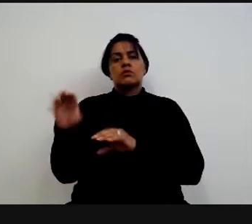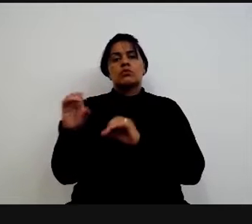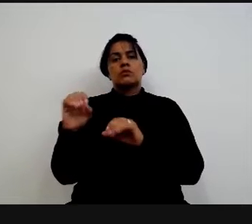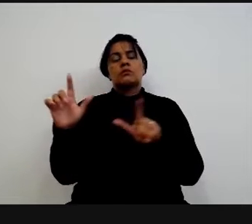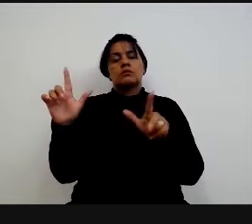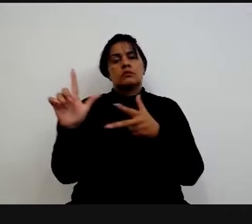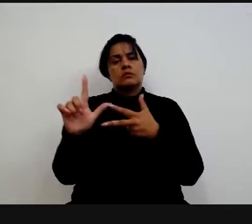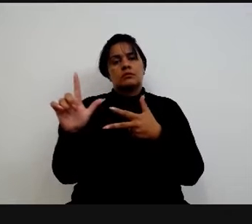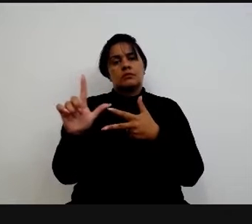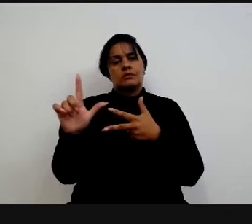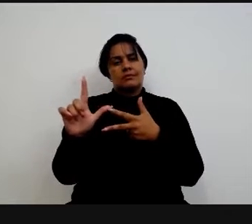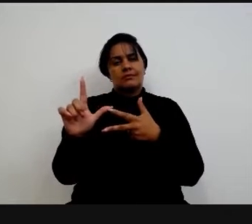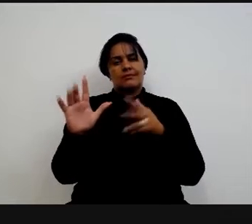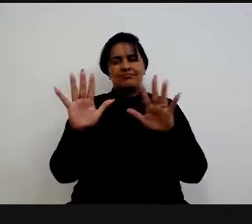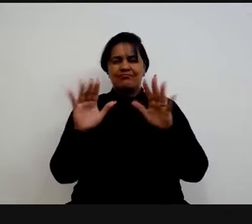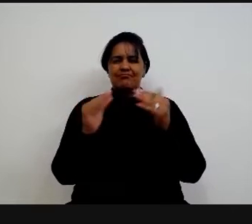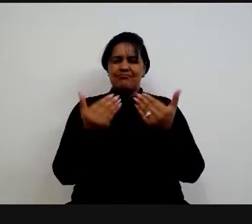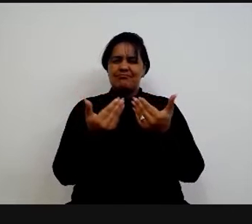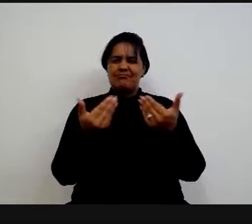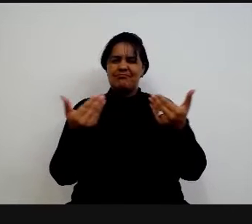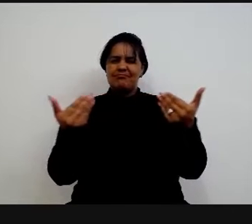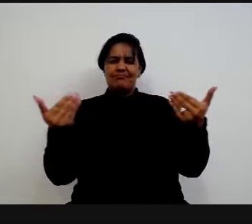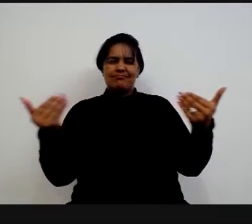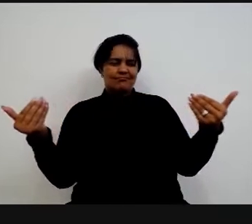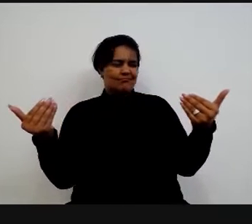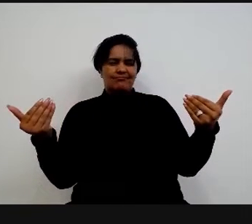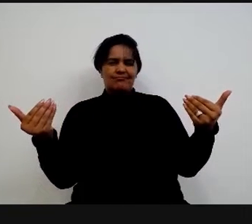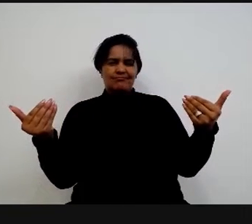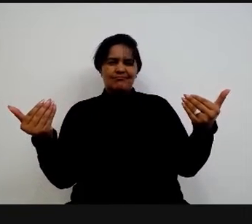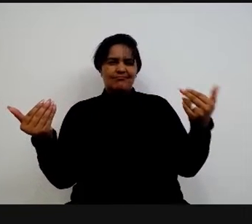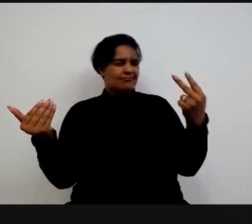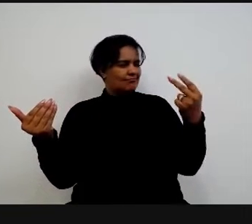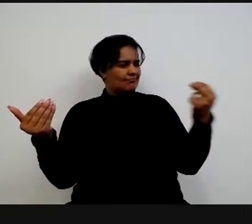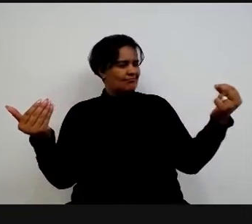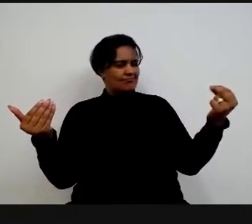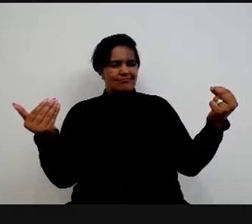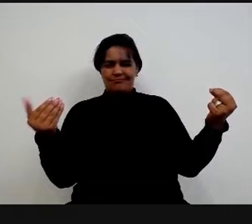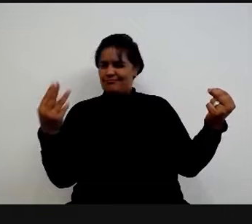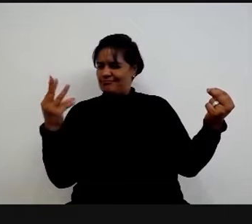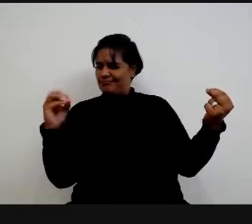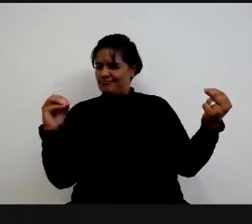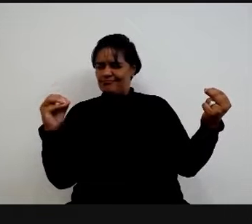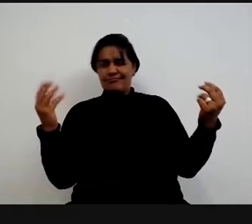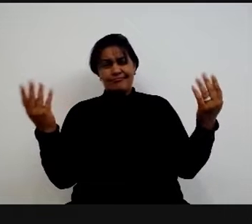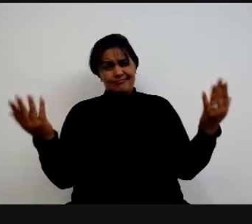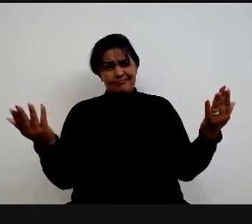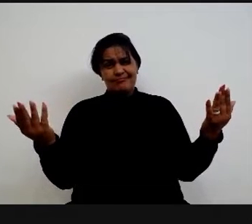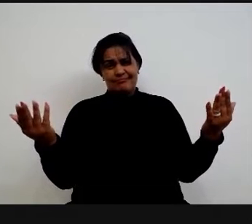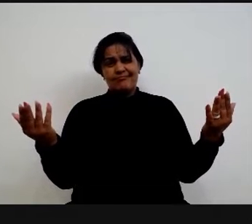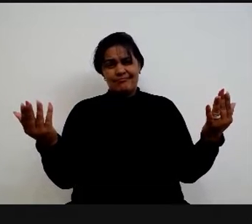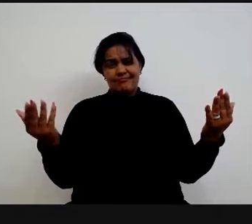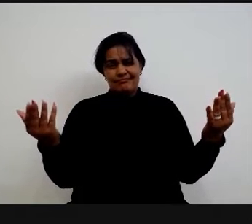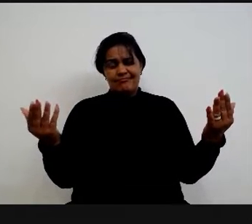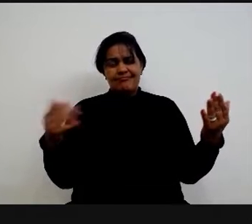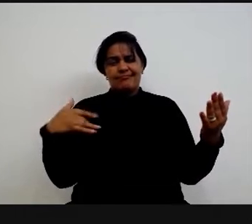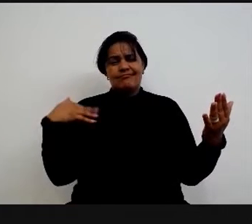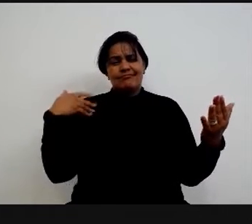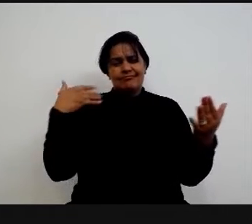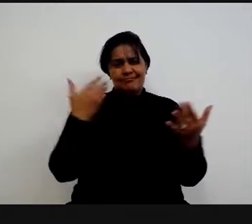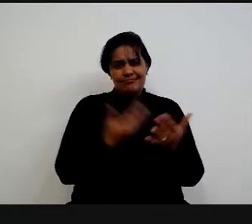Você veja a distância que nós estamos, não é, no caminho que foi percorrido pelo Brasil